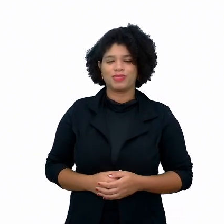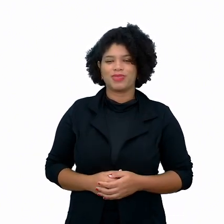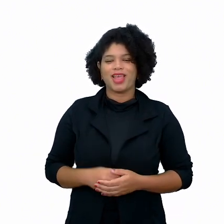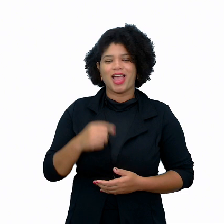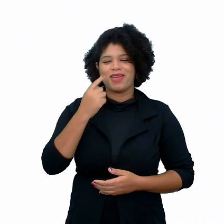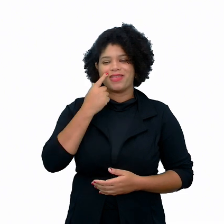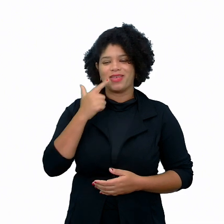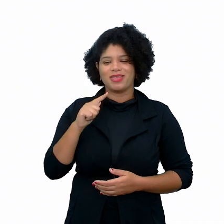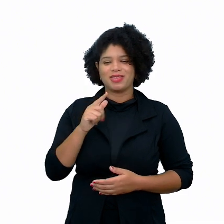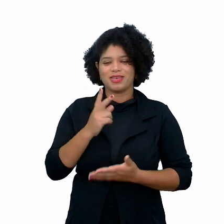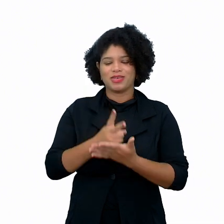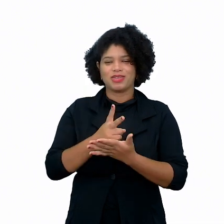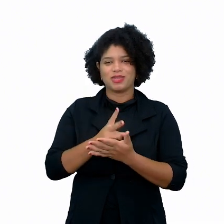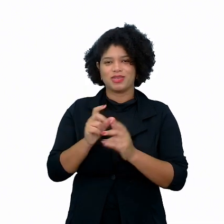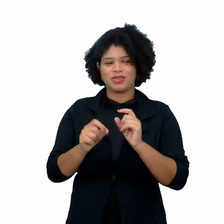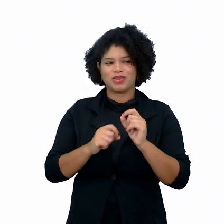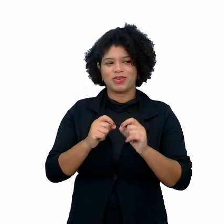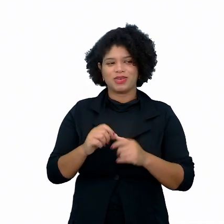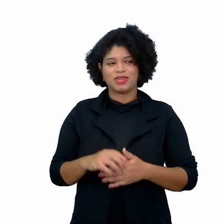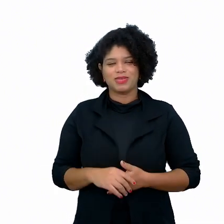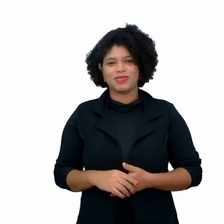Vamos continuar?